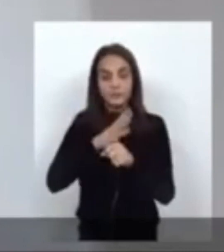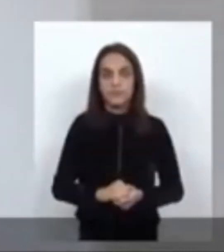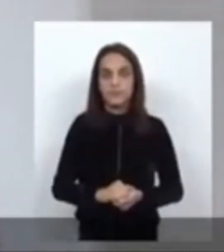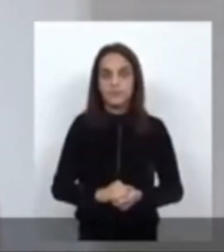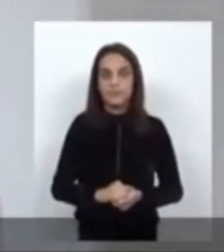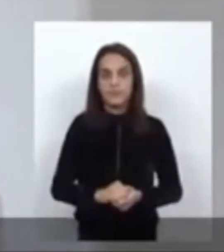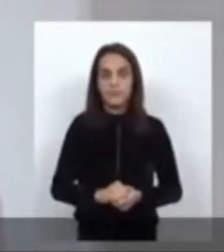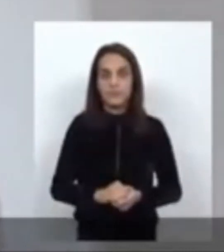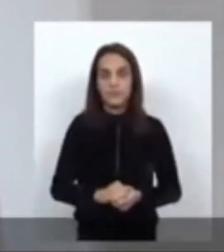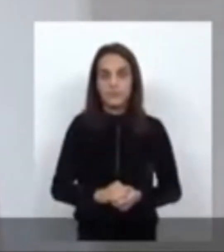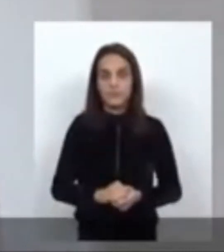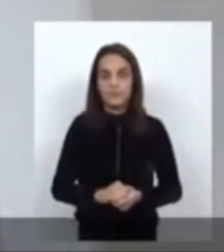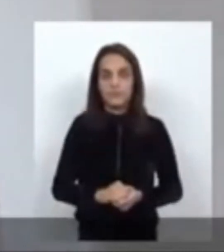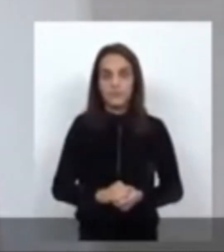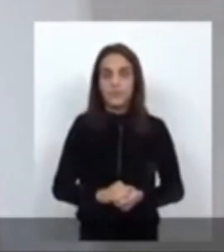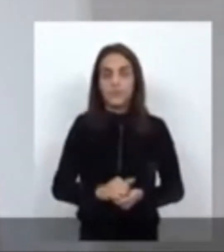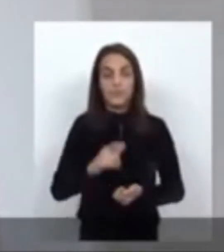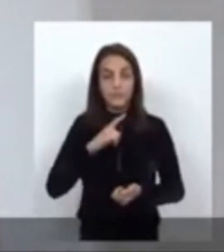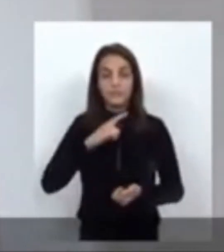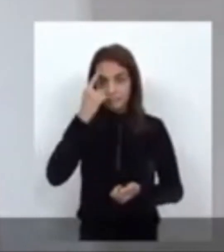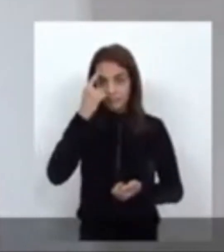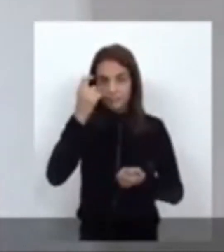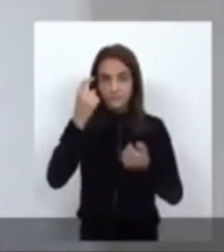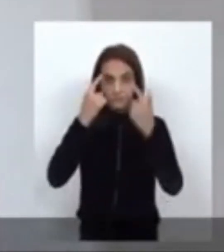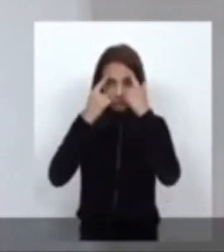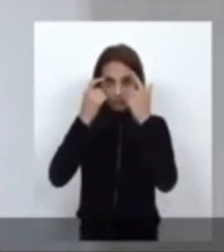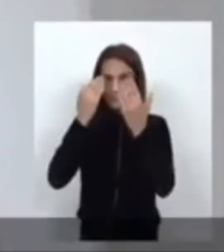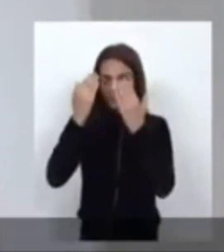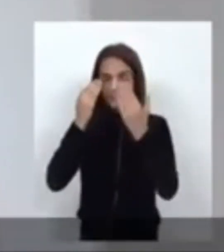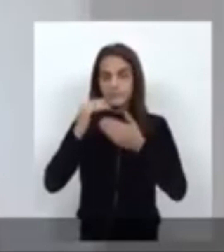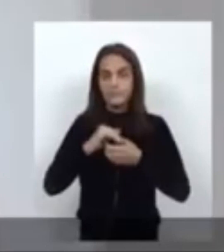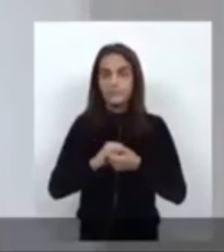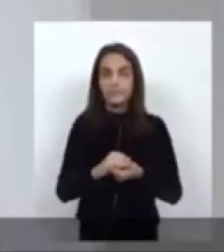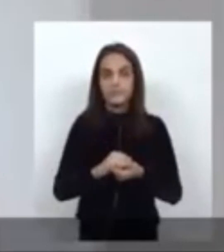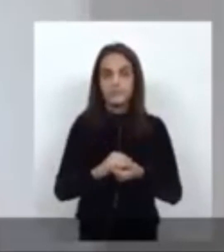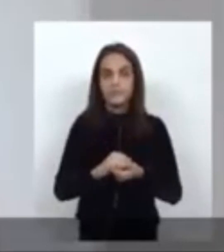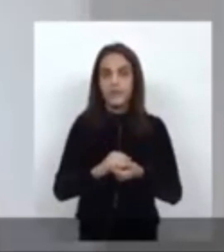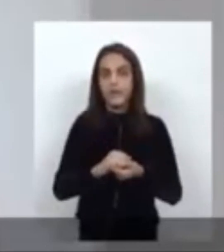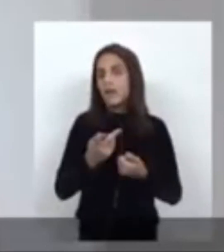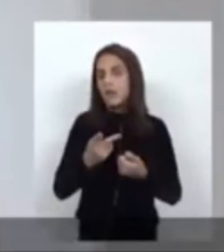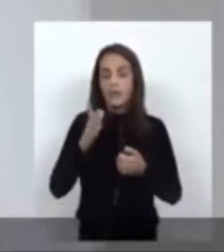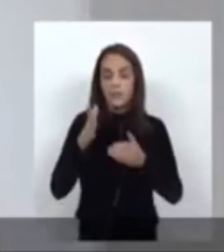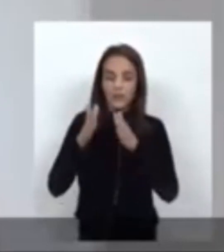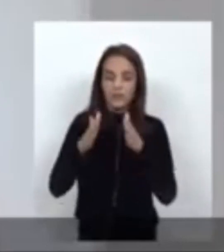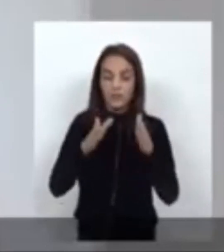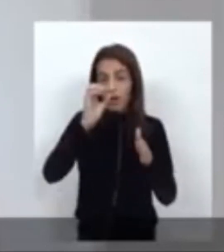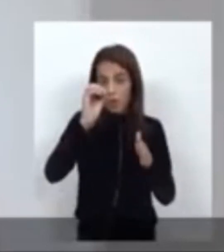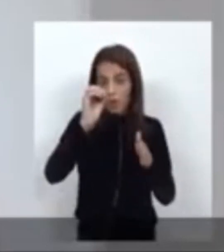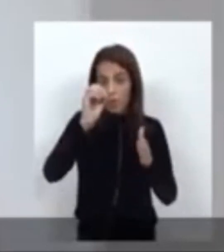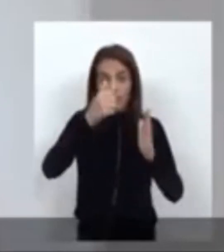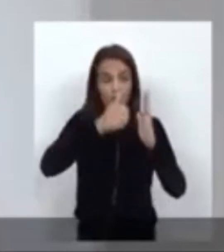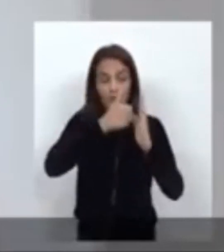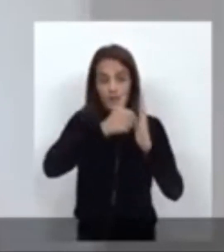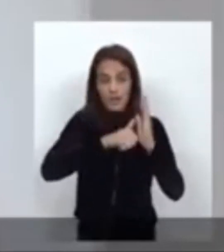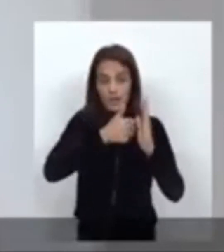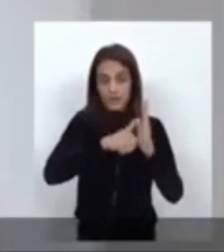processo. Tem alguma aí? Certo. Tem uma pergunta aqui dizendo esse professor categoria O, então, ele vai ser avaliado, e